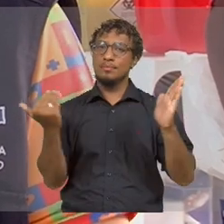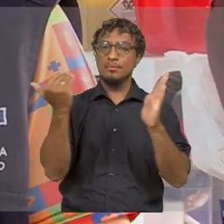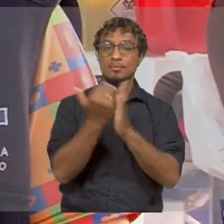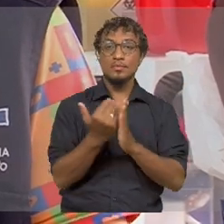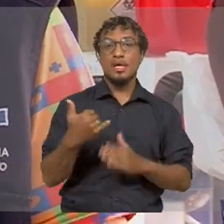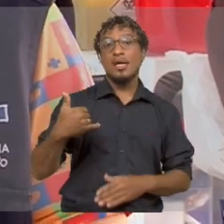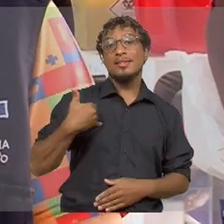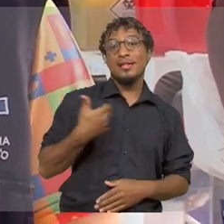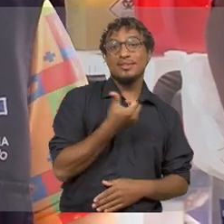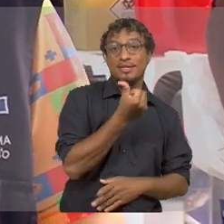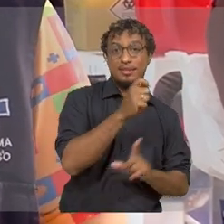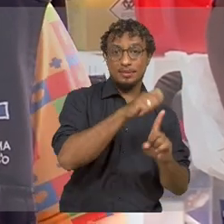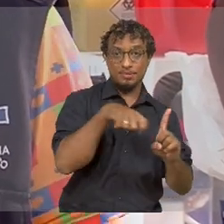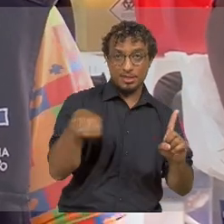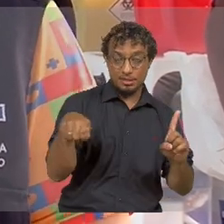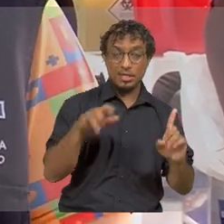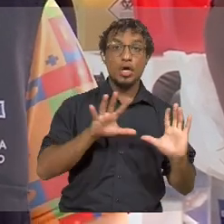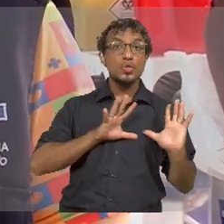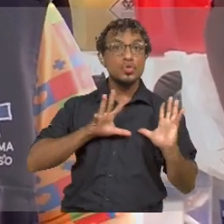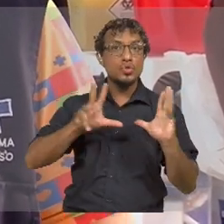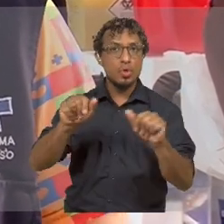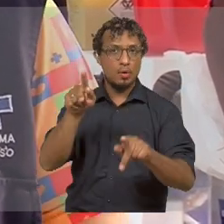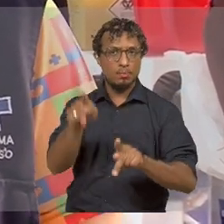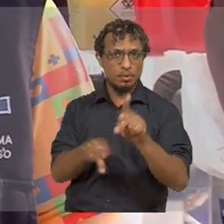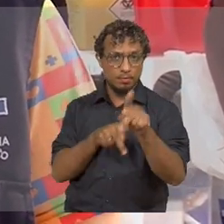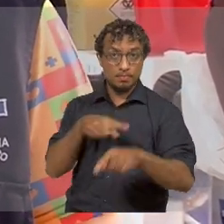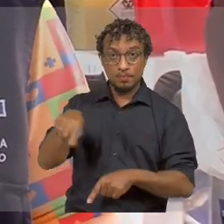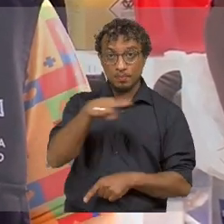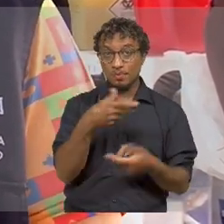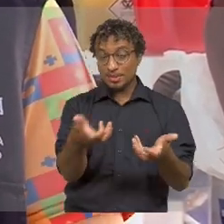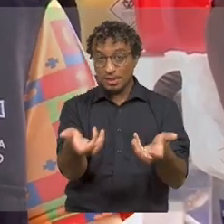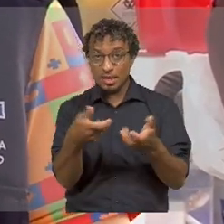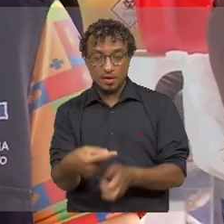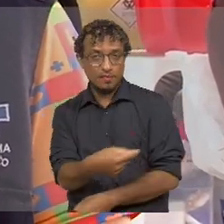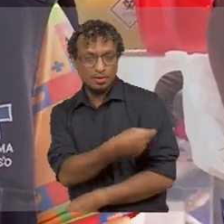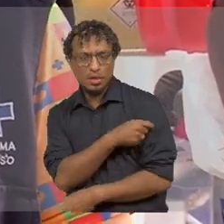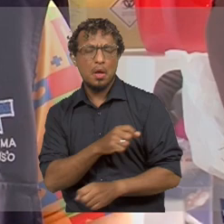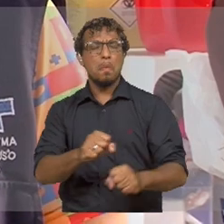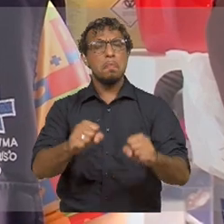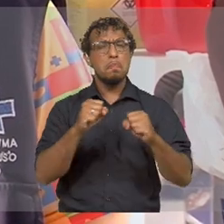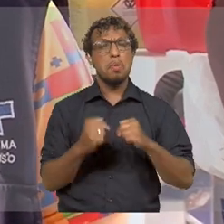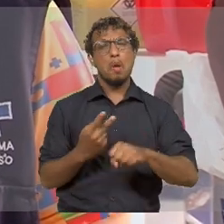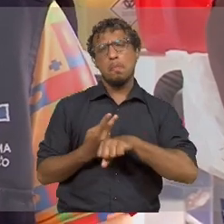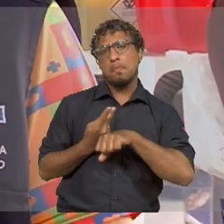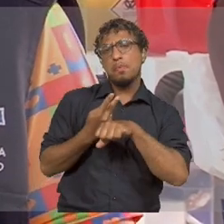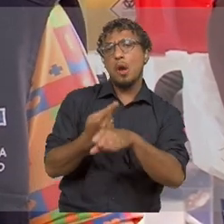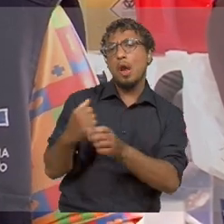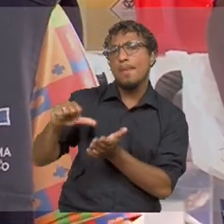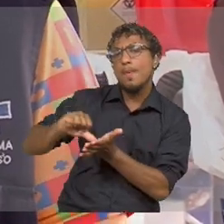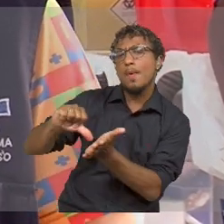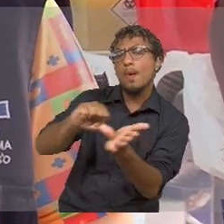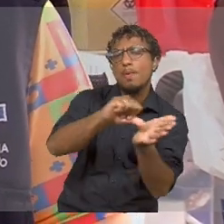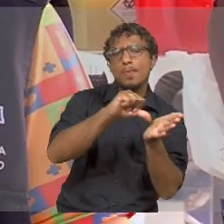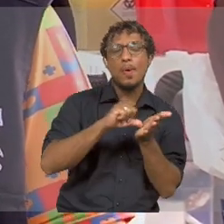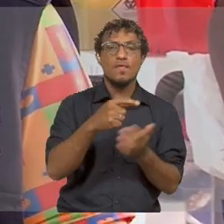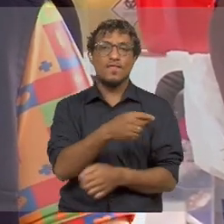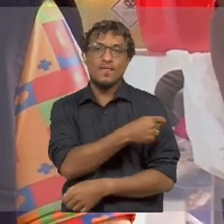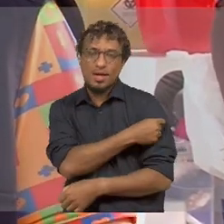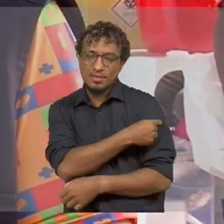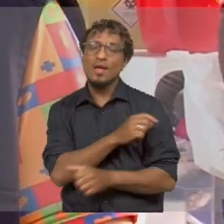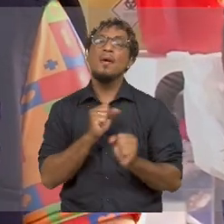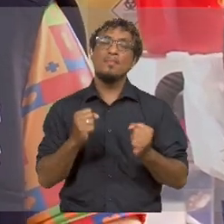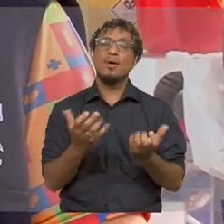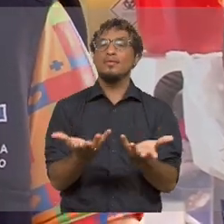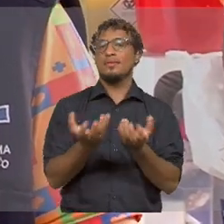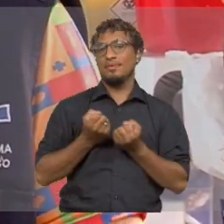de 6 meses de idade. Então, toda a população em geral que queira se vacinar pode estar buscando um dos nossos pontos de vacinação para realizar